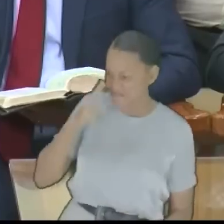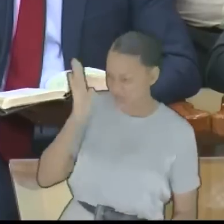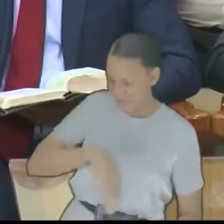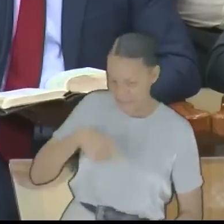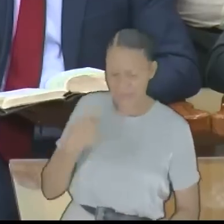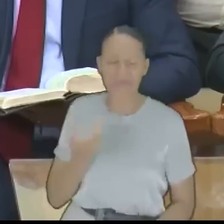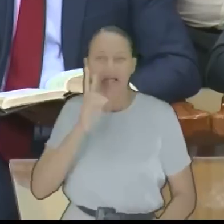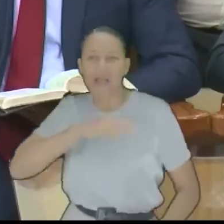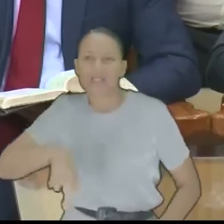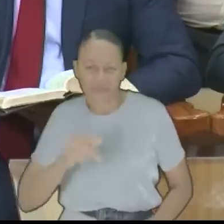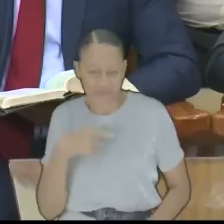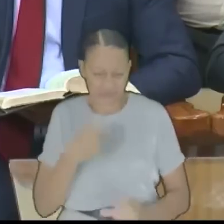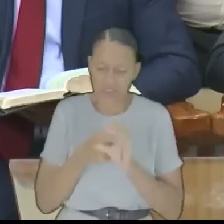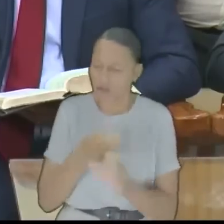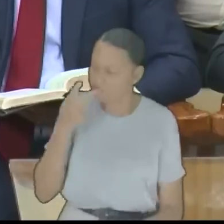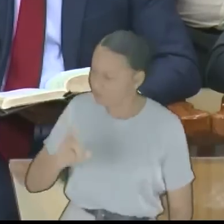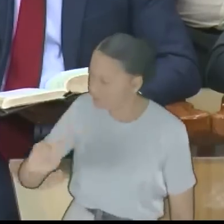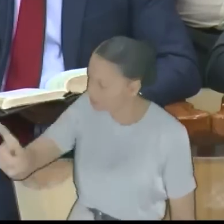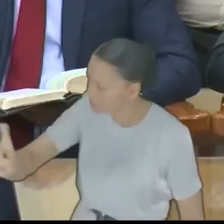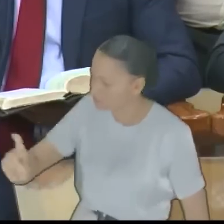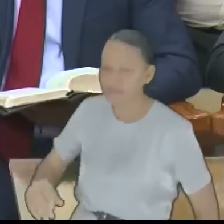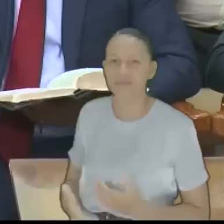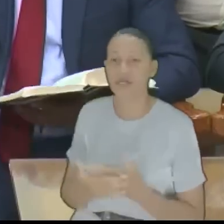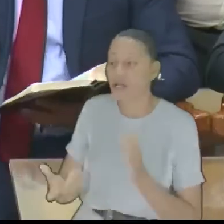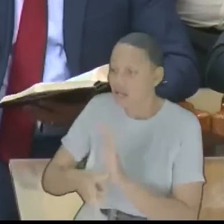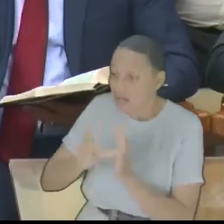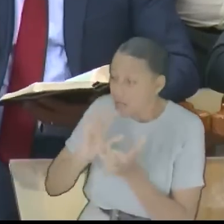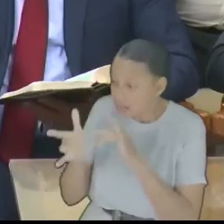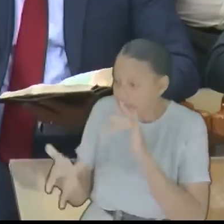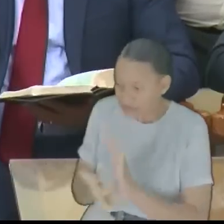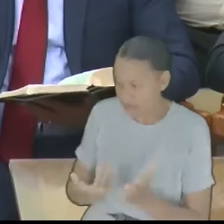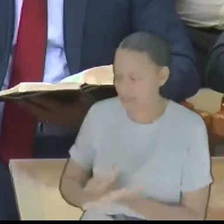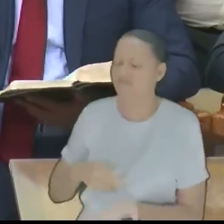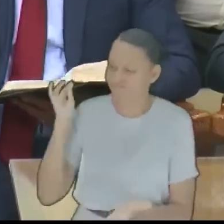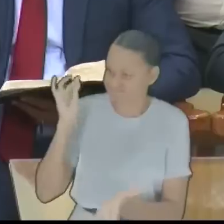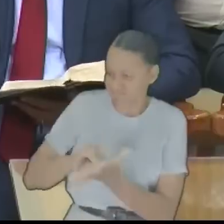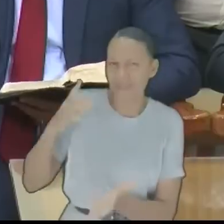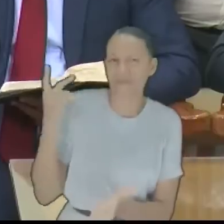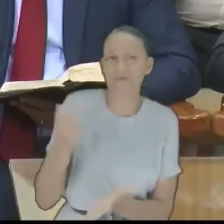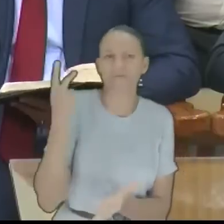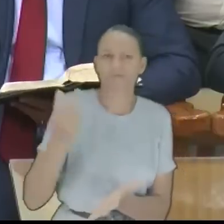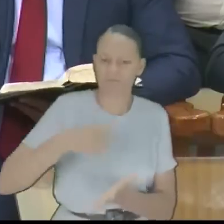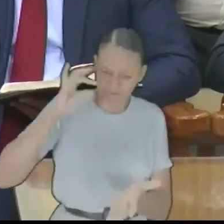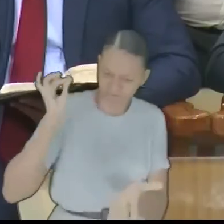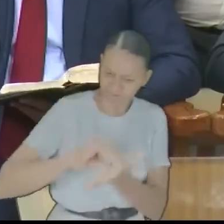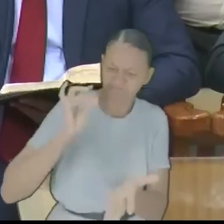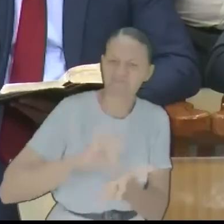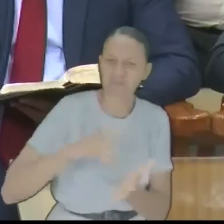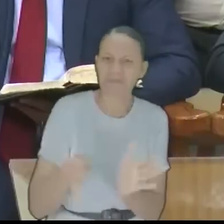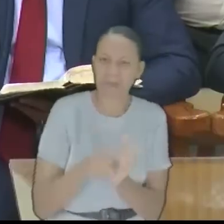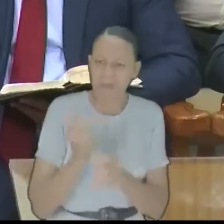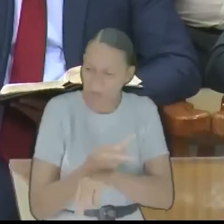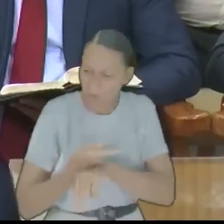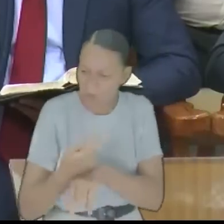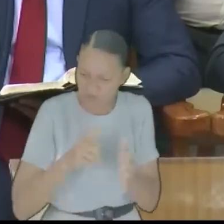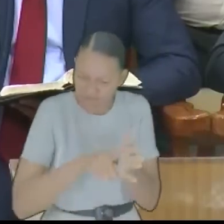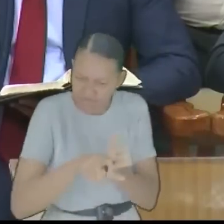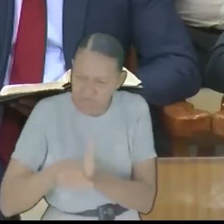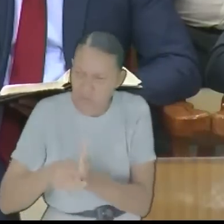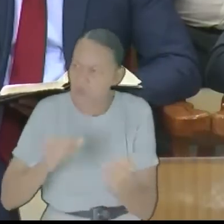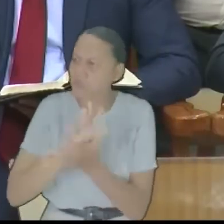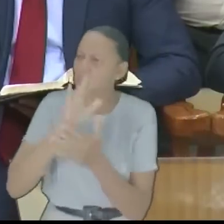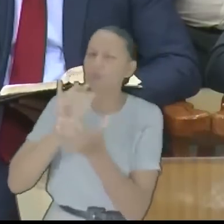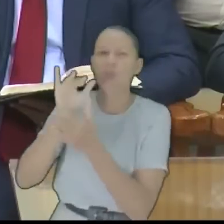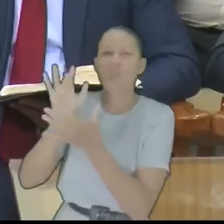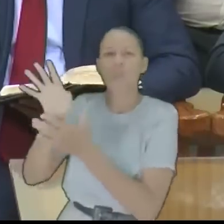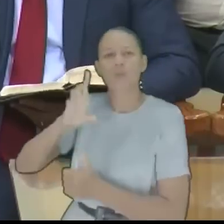religião cristã, diga para ele que antes, isso é fato histórico, isso é fato verdadeiro. Procure, pesquise. Louvado